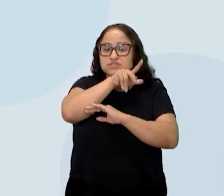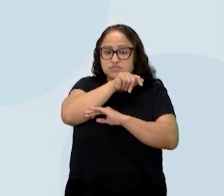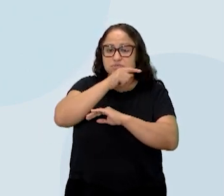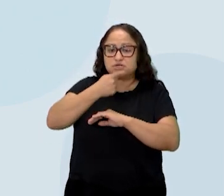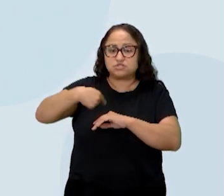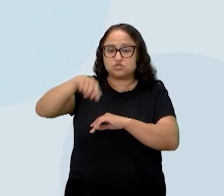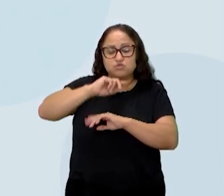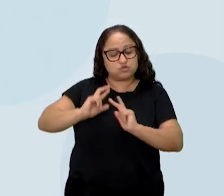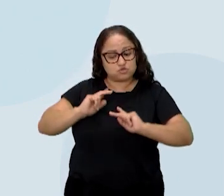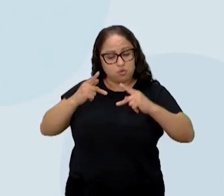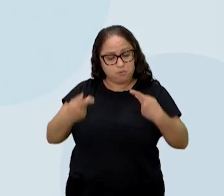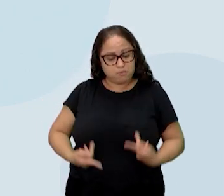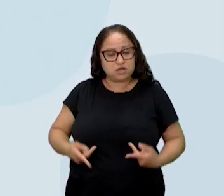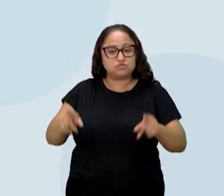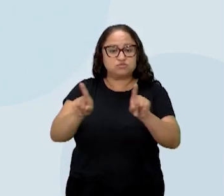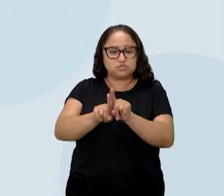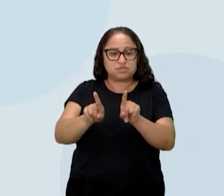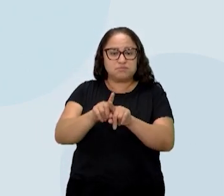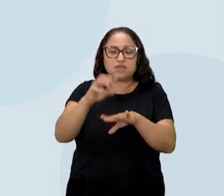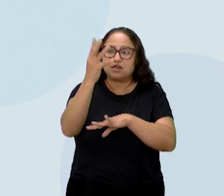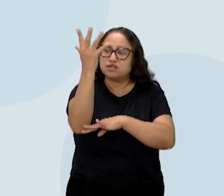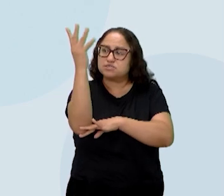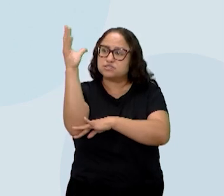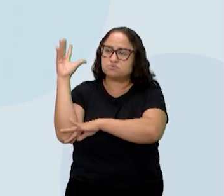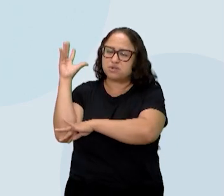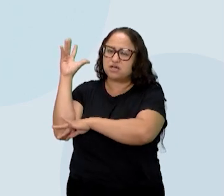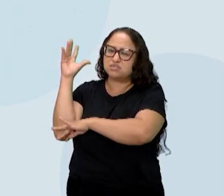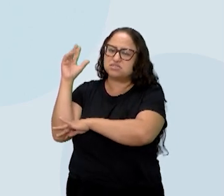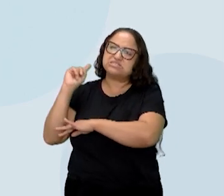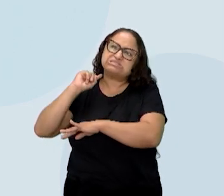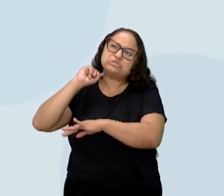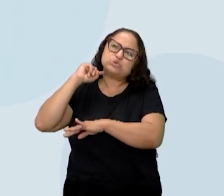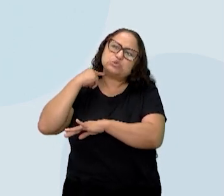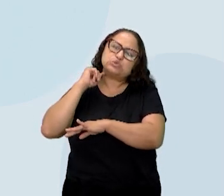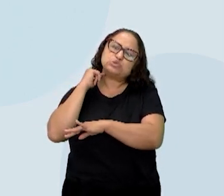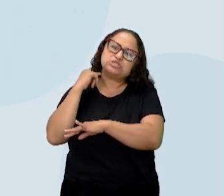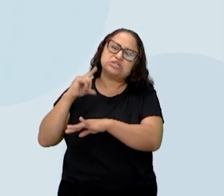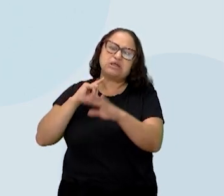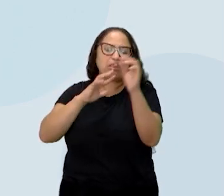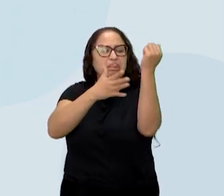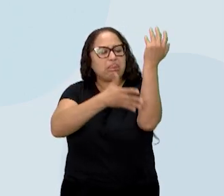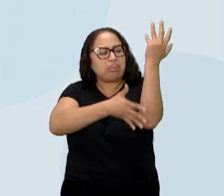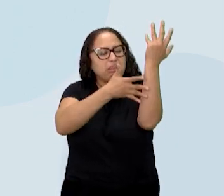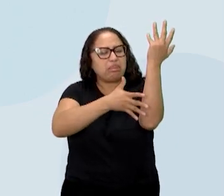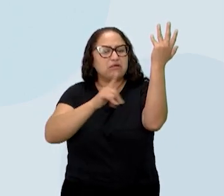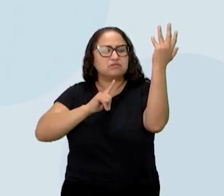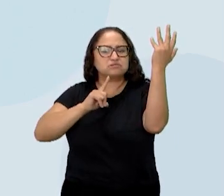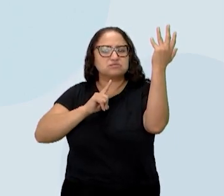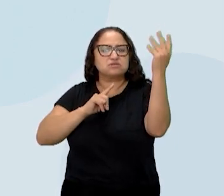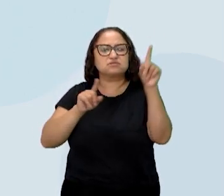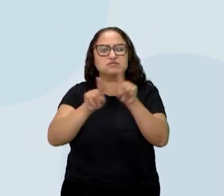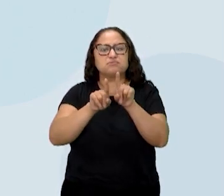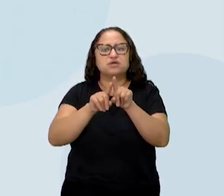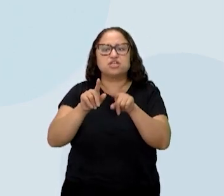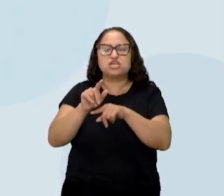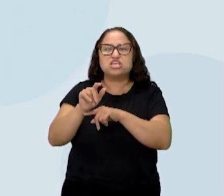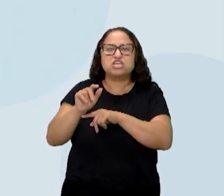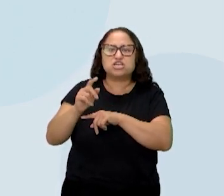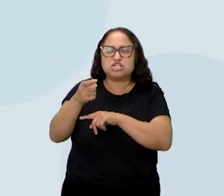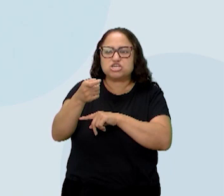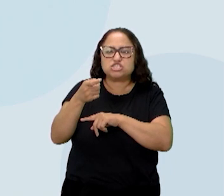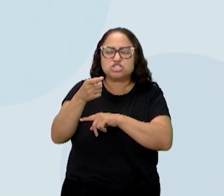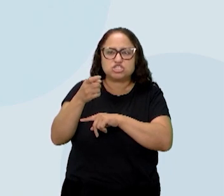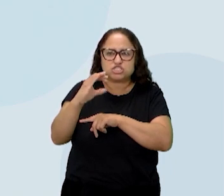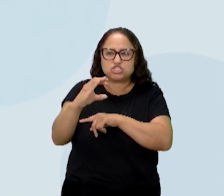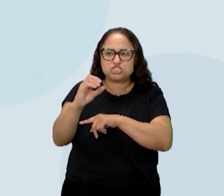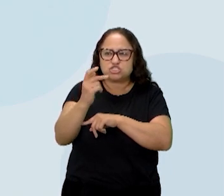nos incluímos nisso, as plantas, os fungos, né? Aquele shimeji que você come,